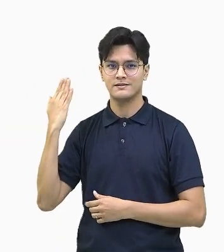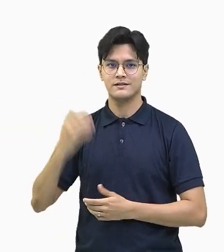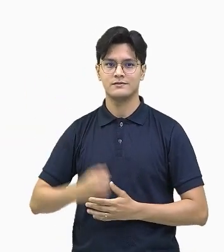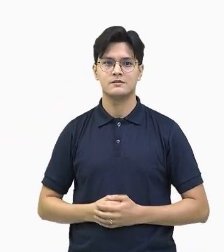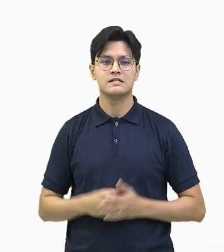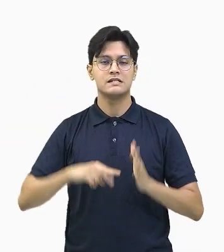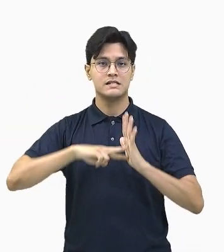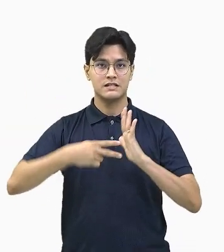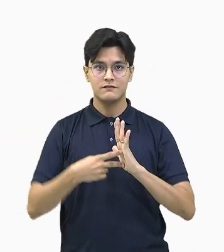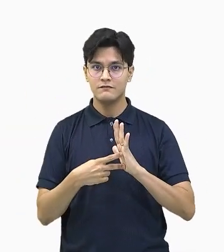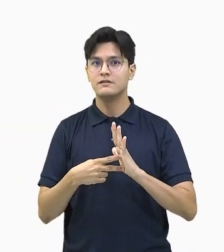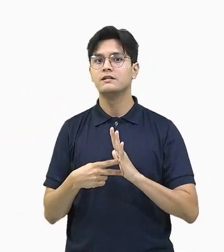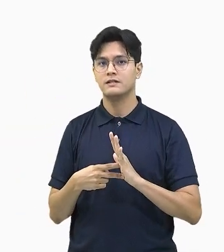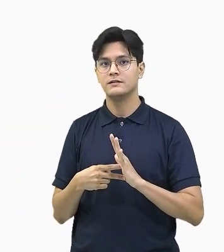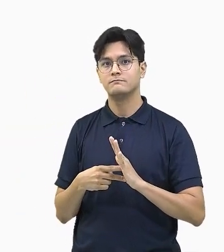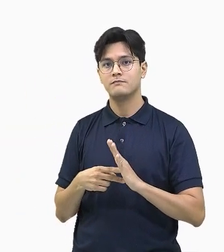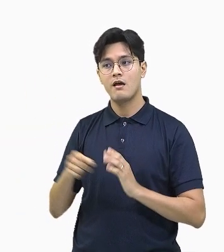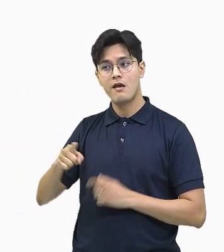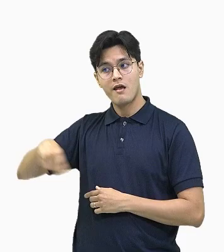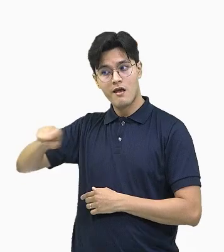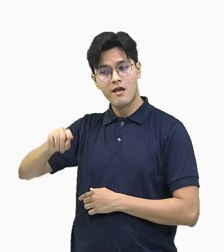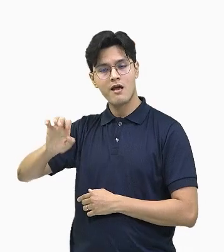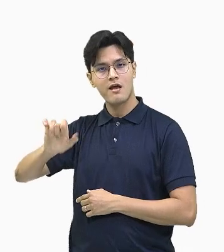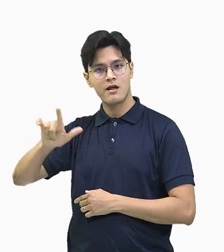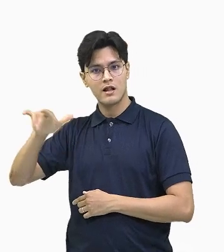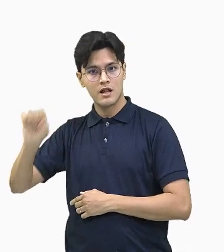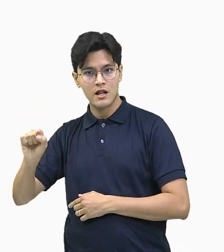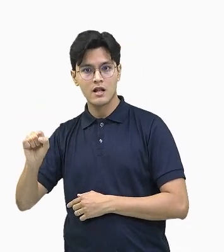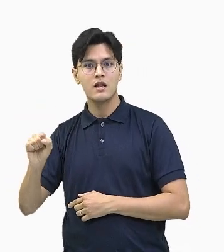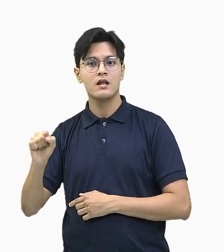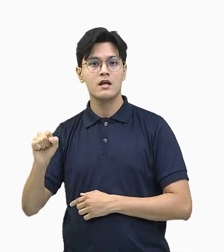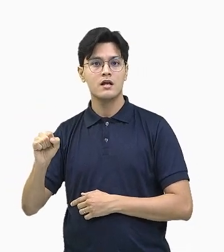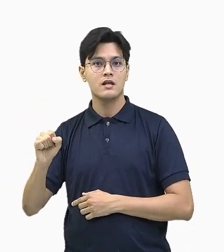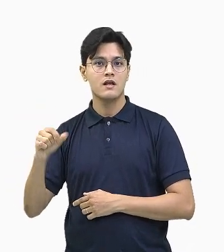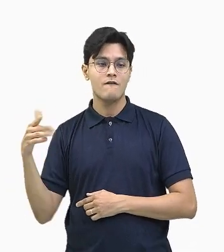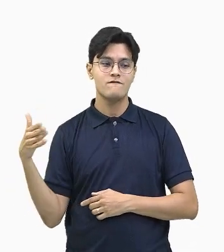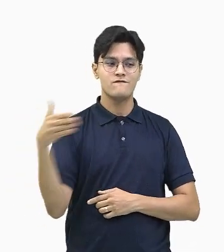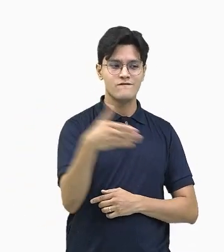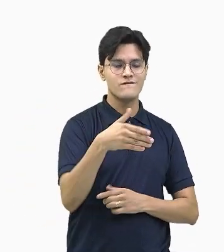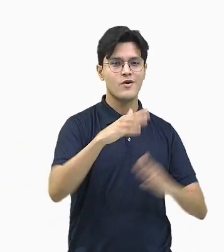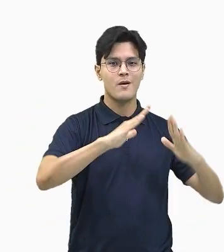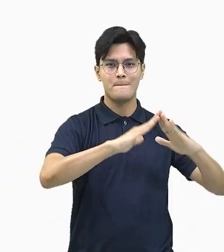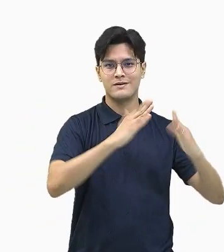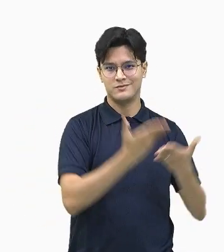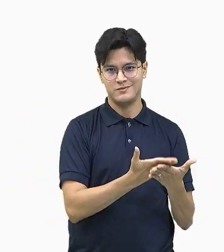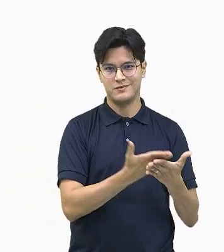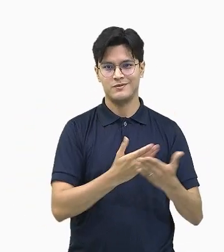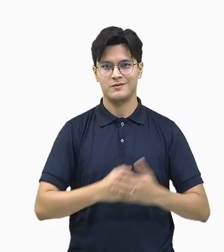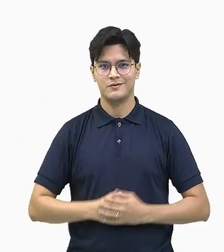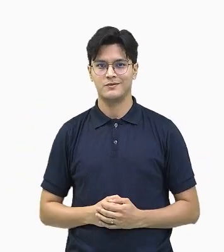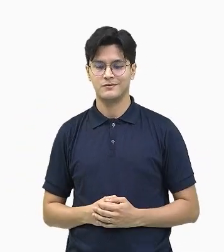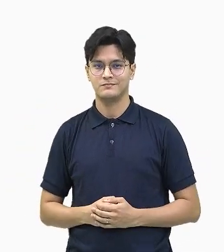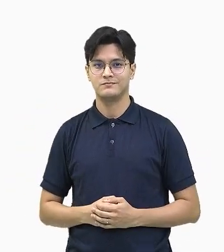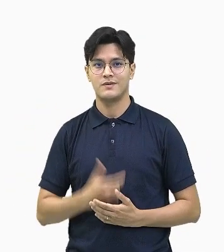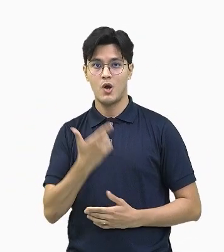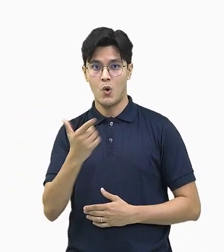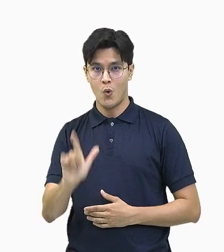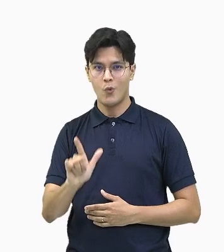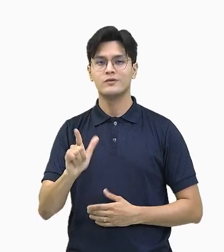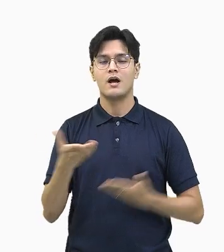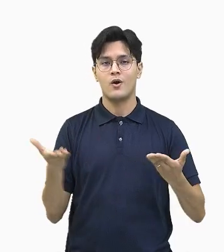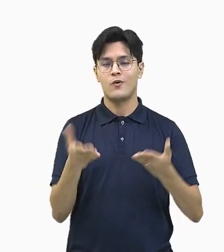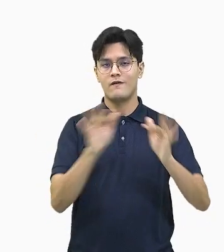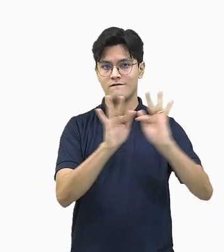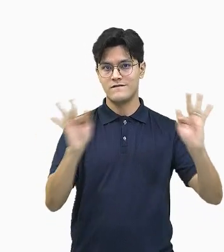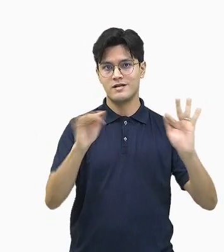afirmativa. Mas na negativa, olha só como fica. She didn't work yesterday. Perceba que